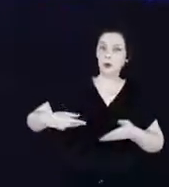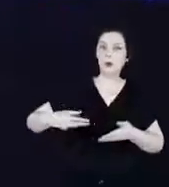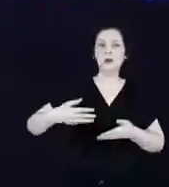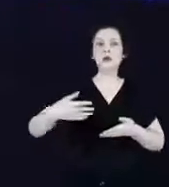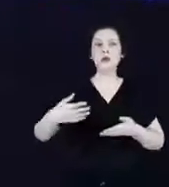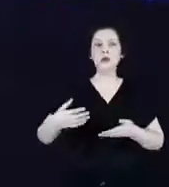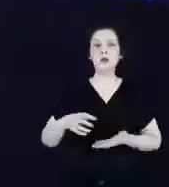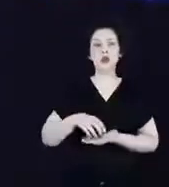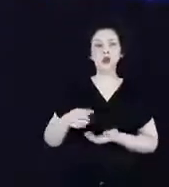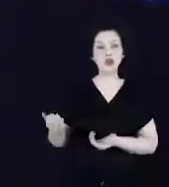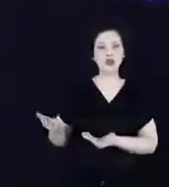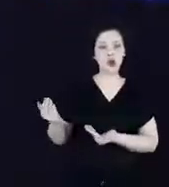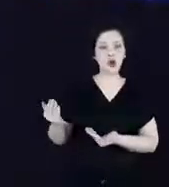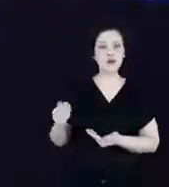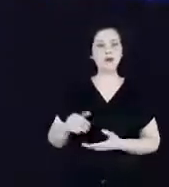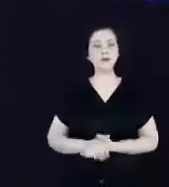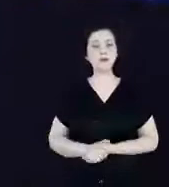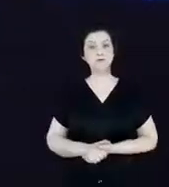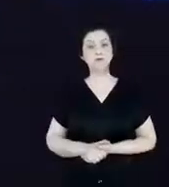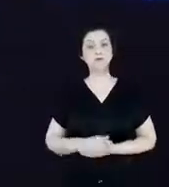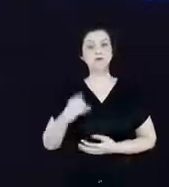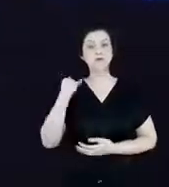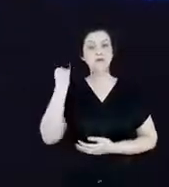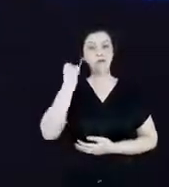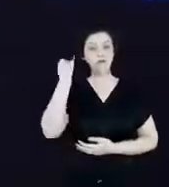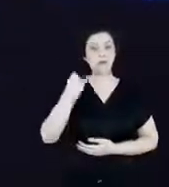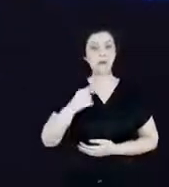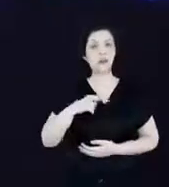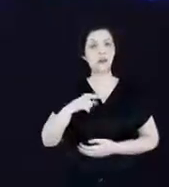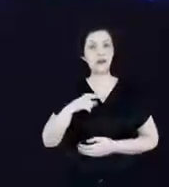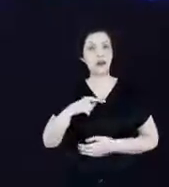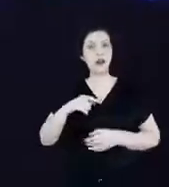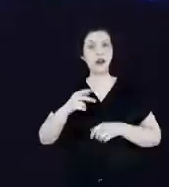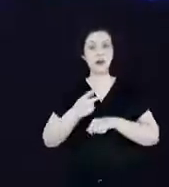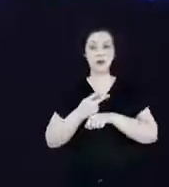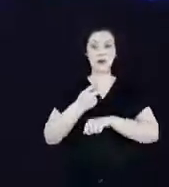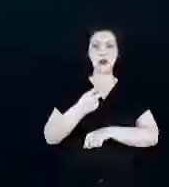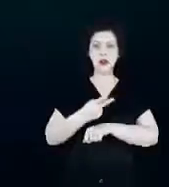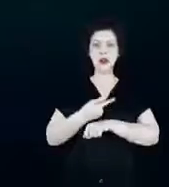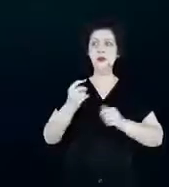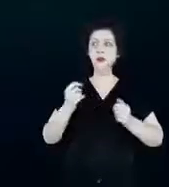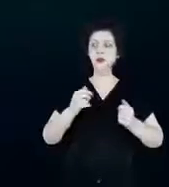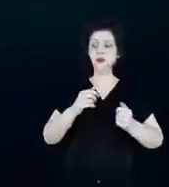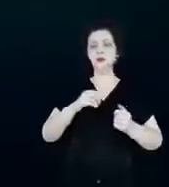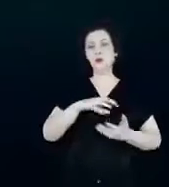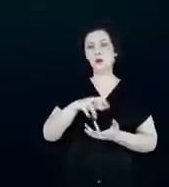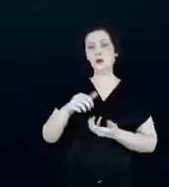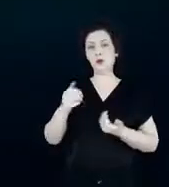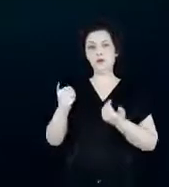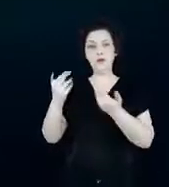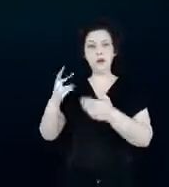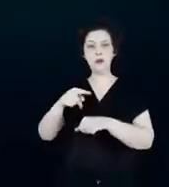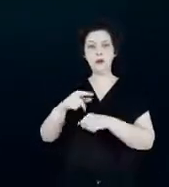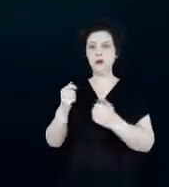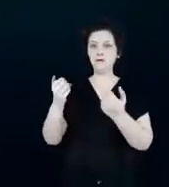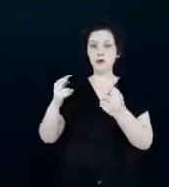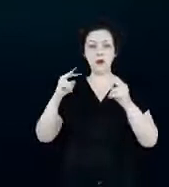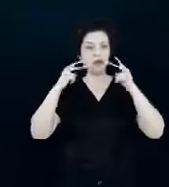história importante, inclusive com títulos reconhecidos no exterior. Isso é muito, muito gratificante para todos